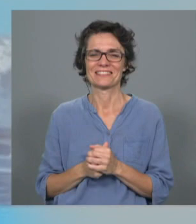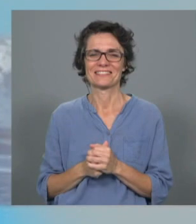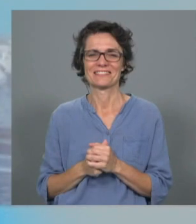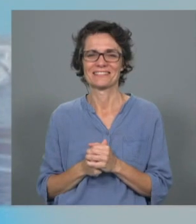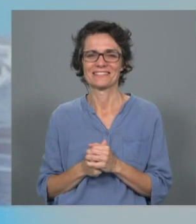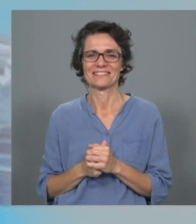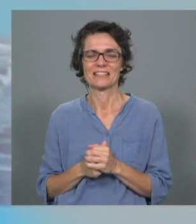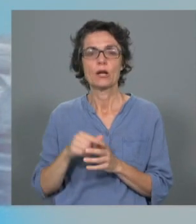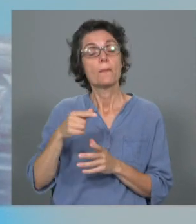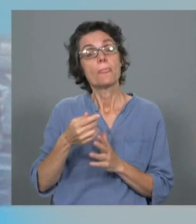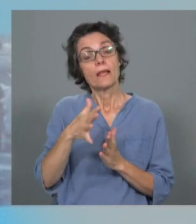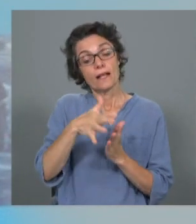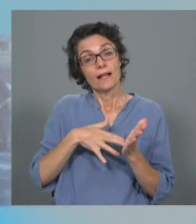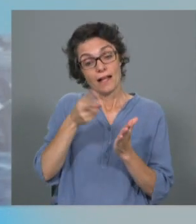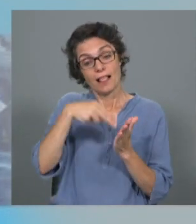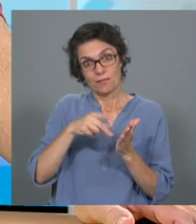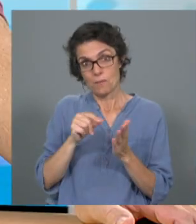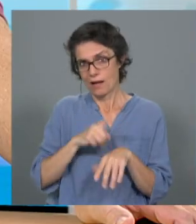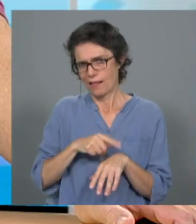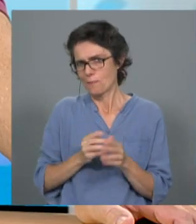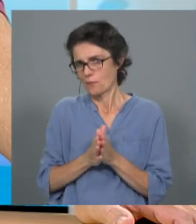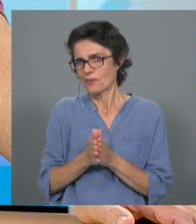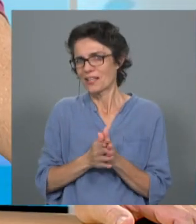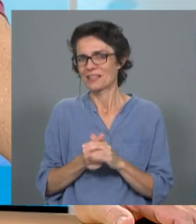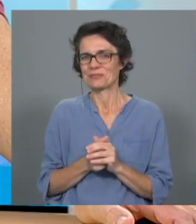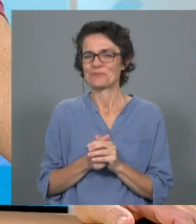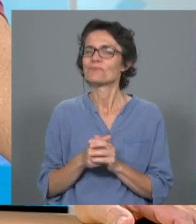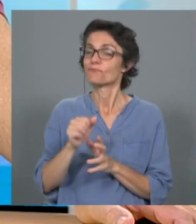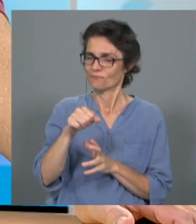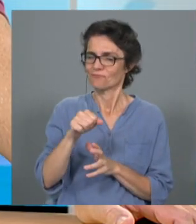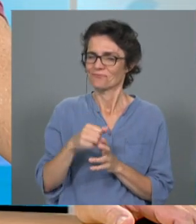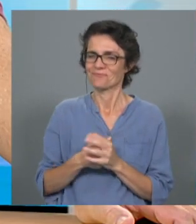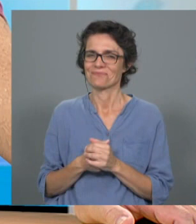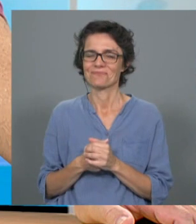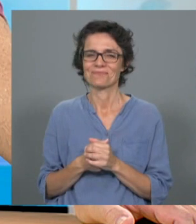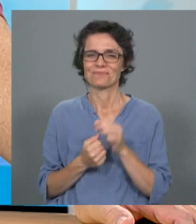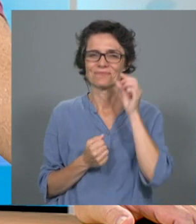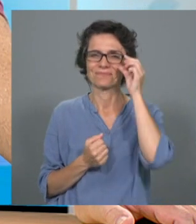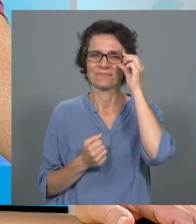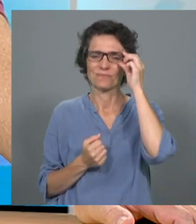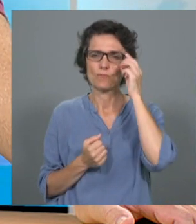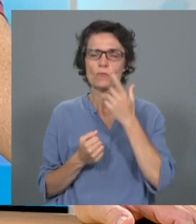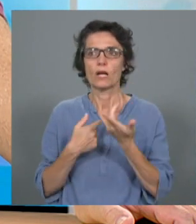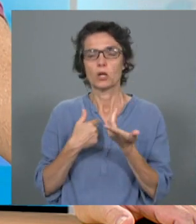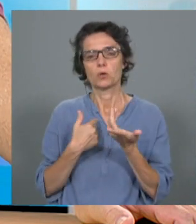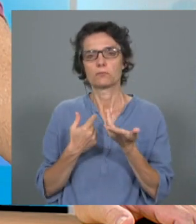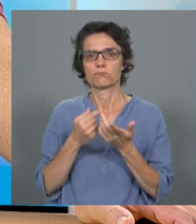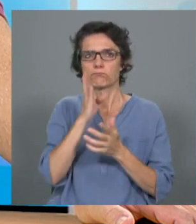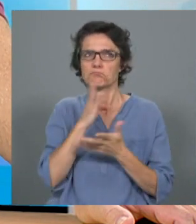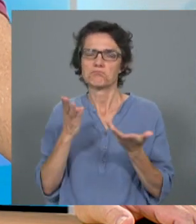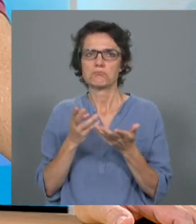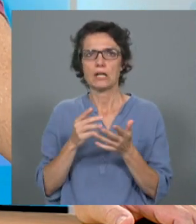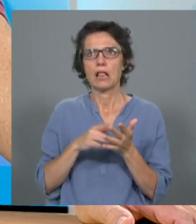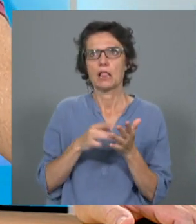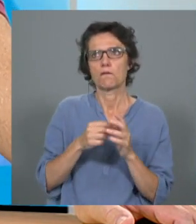férias é também tempo de leitura para si? É. E em geral até levo um ou dois livros mais